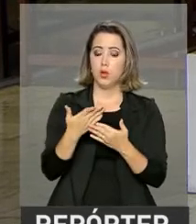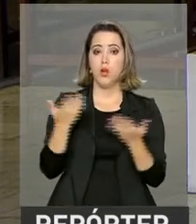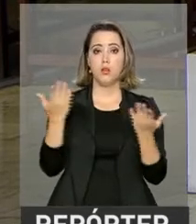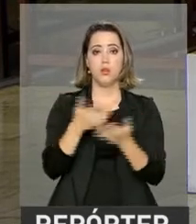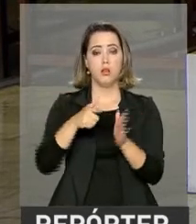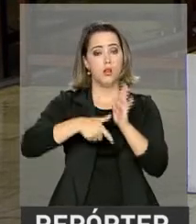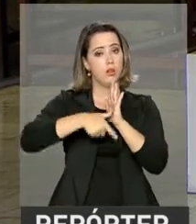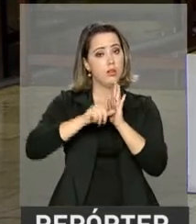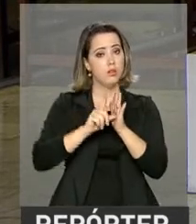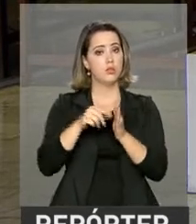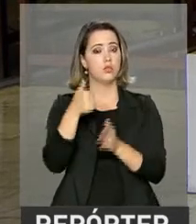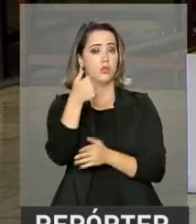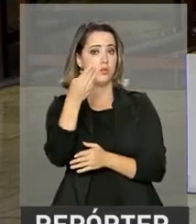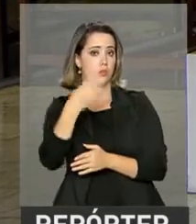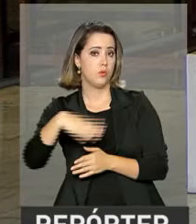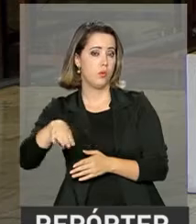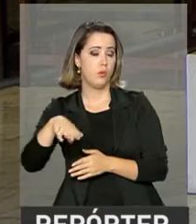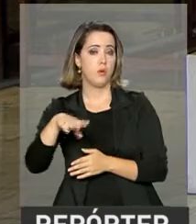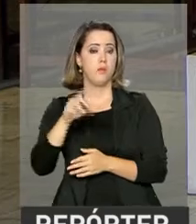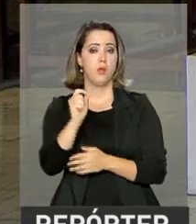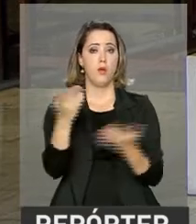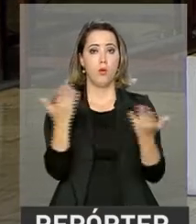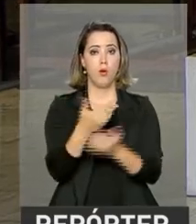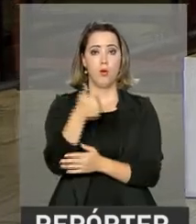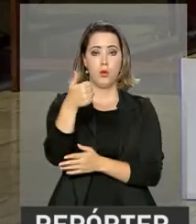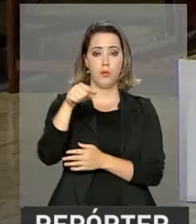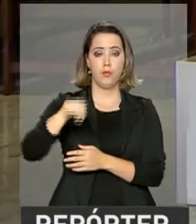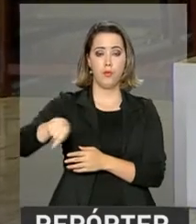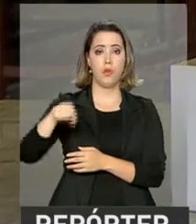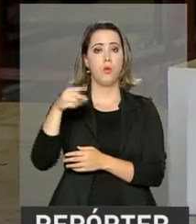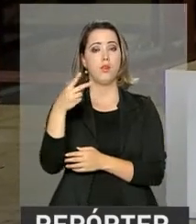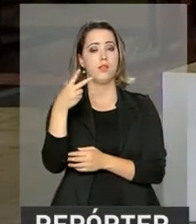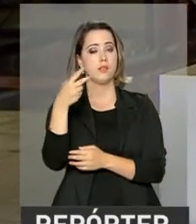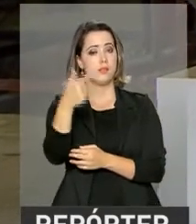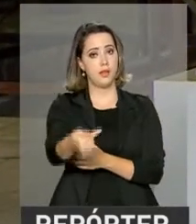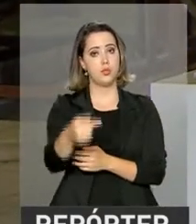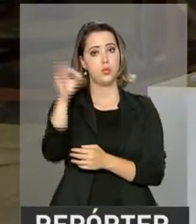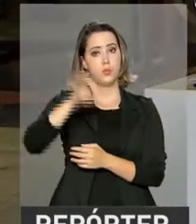1,7%. E para este ano, prevê um aumento do PIB nacional de